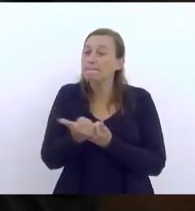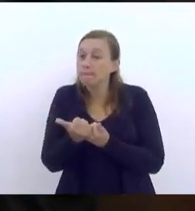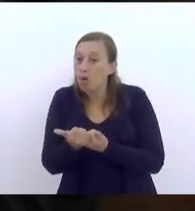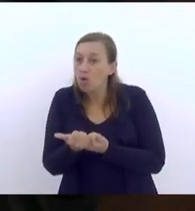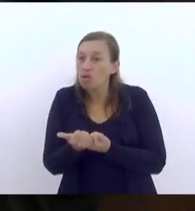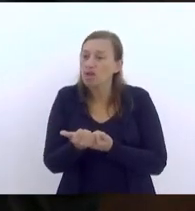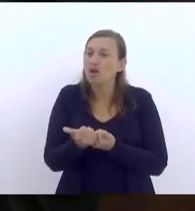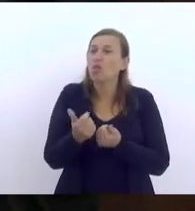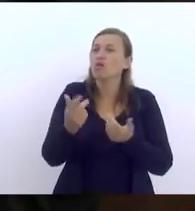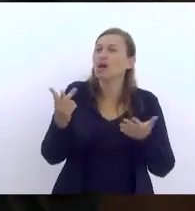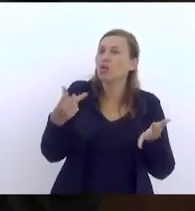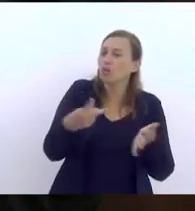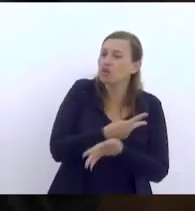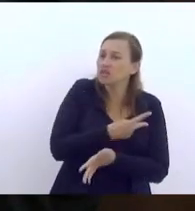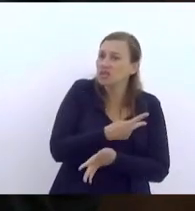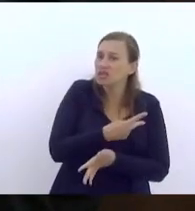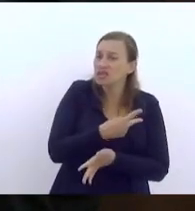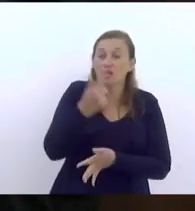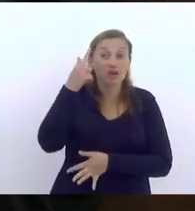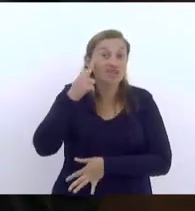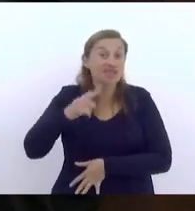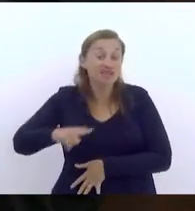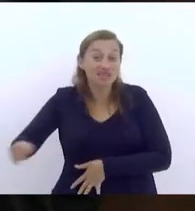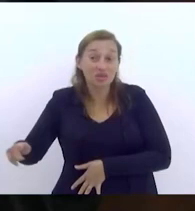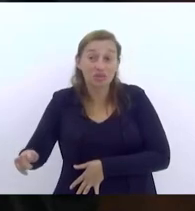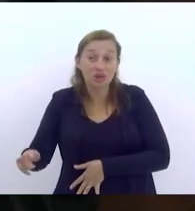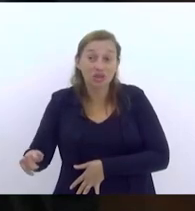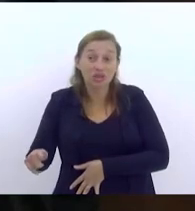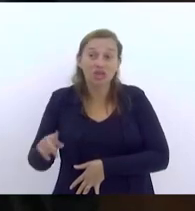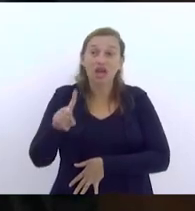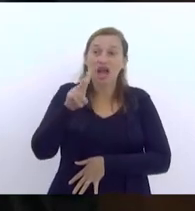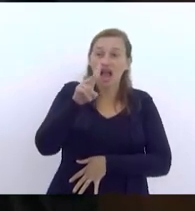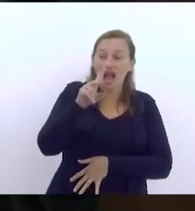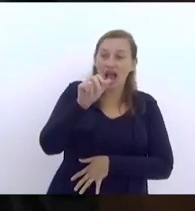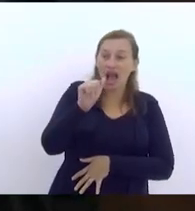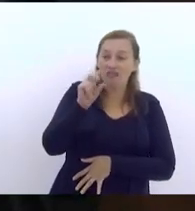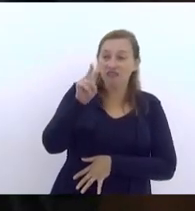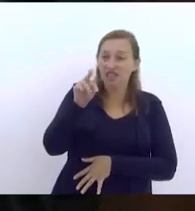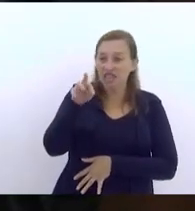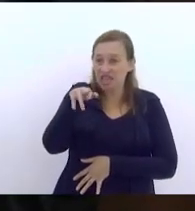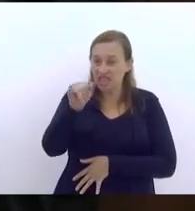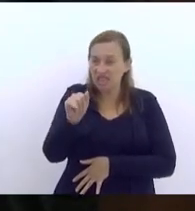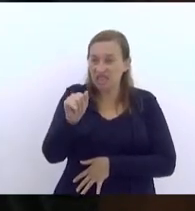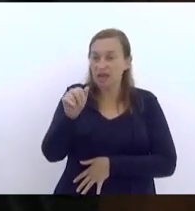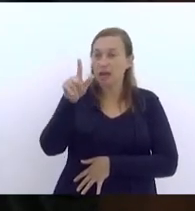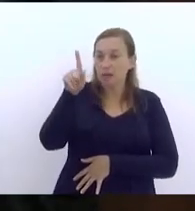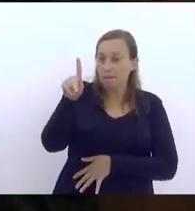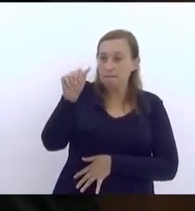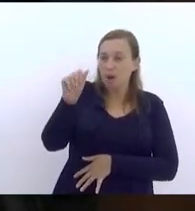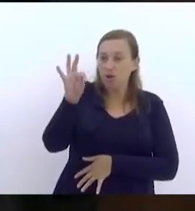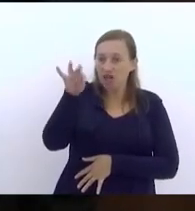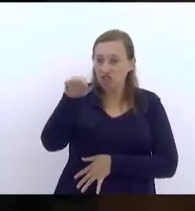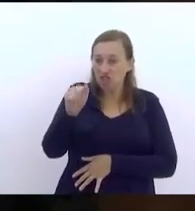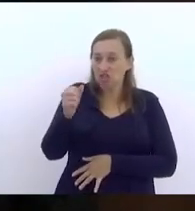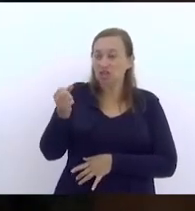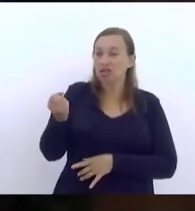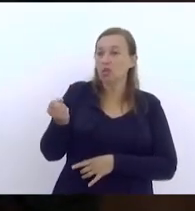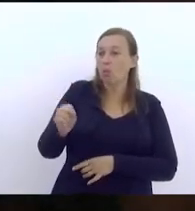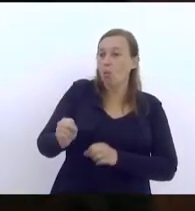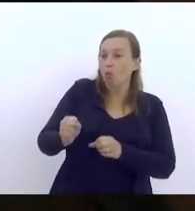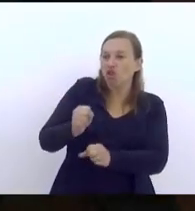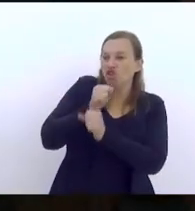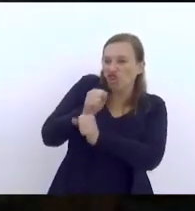que aconteceram essa semana na Avenida Paulista, com a prática de sexo oral na frente de